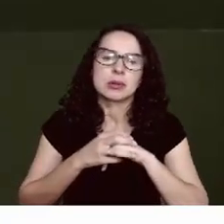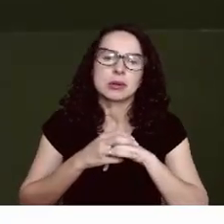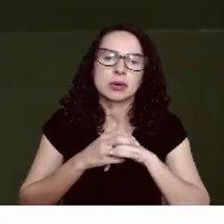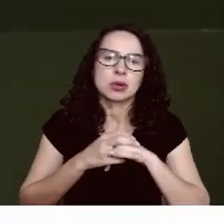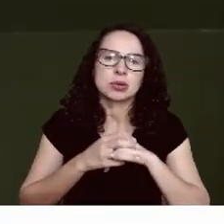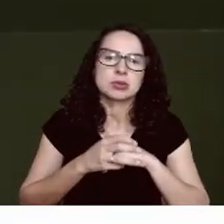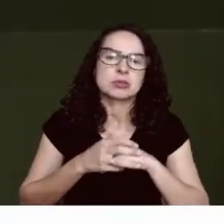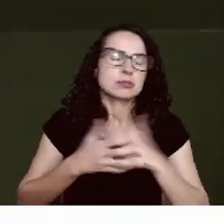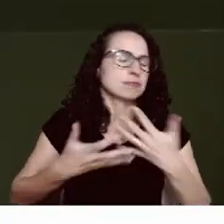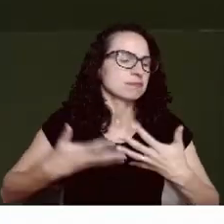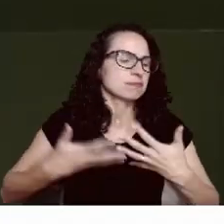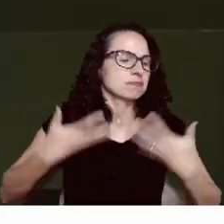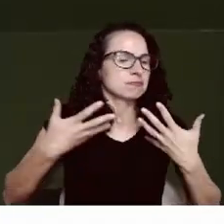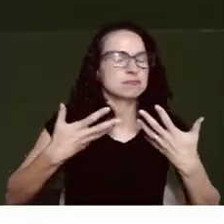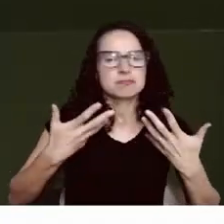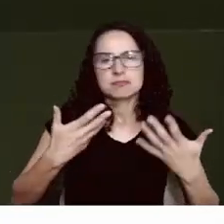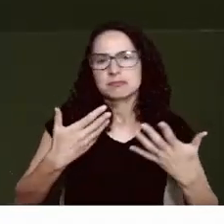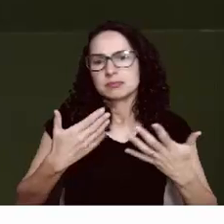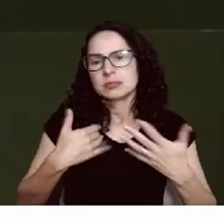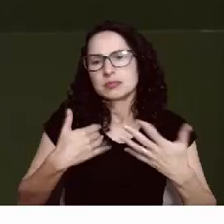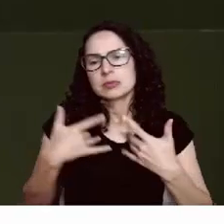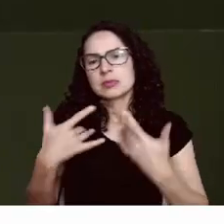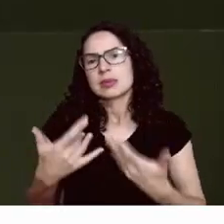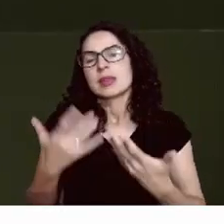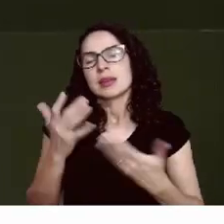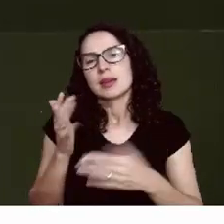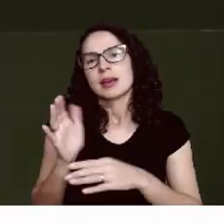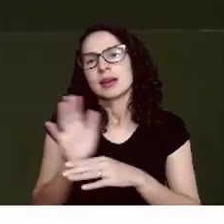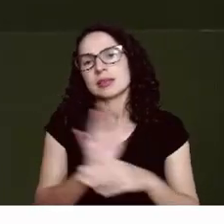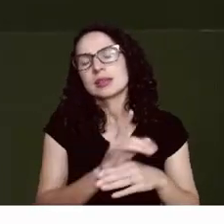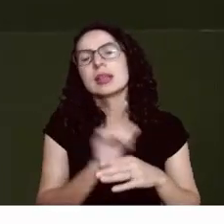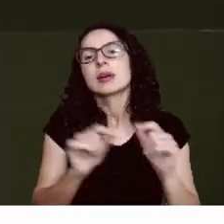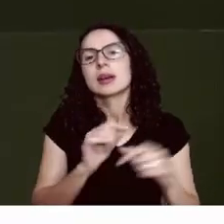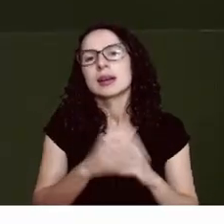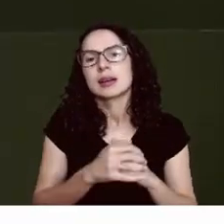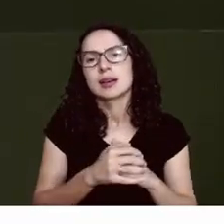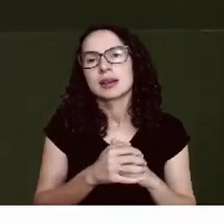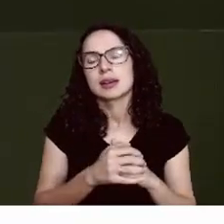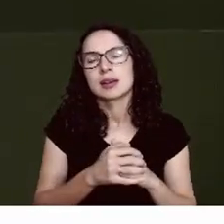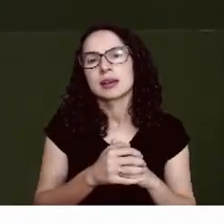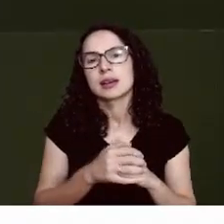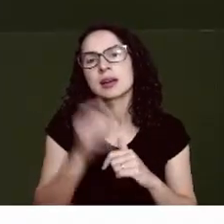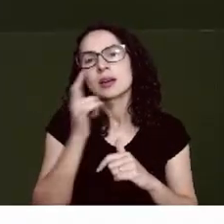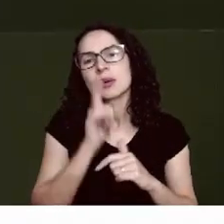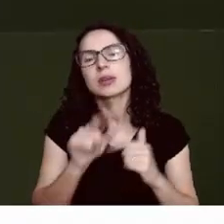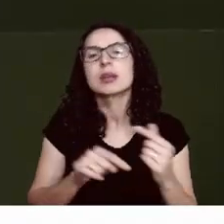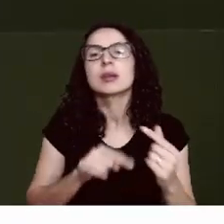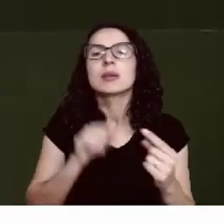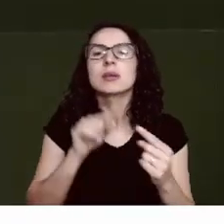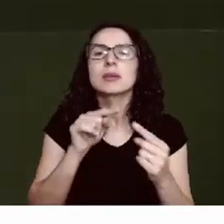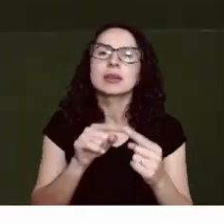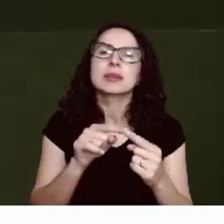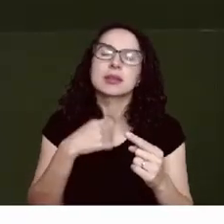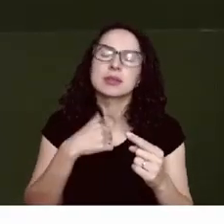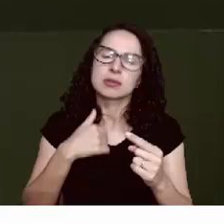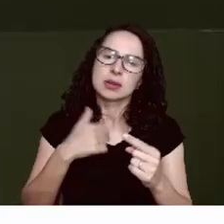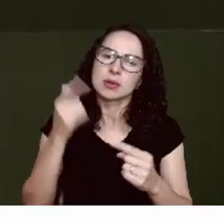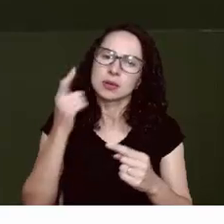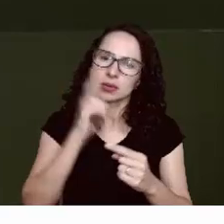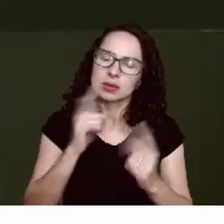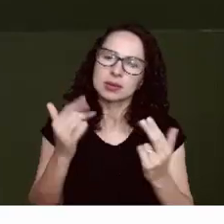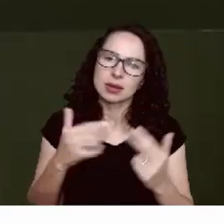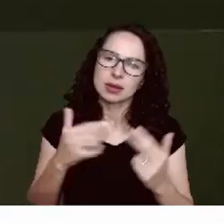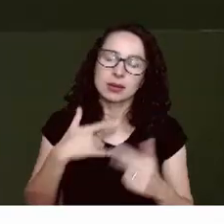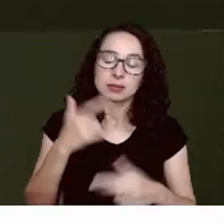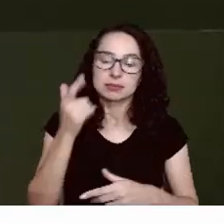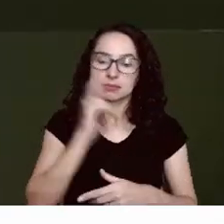energia, me dou para eles, para estar fazendo o quê? Para estarem buscando aquilo que eu busquei, que deu certo, passei